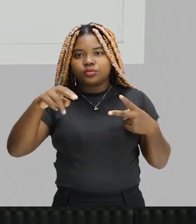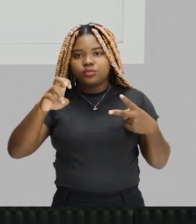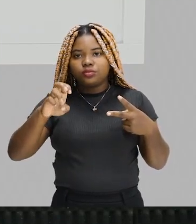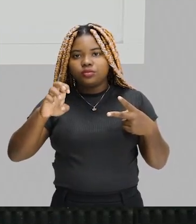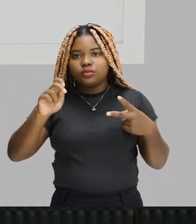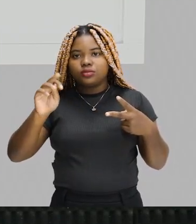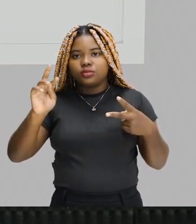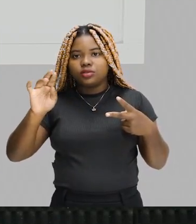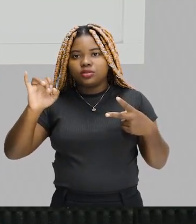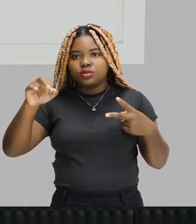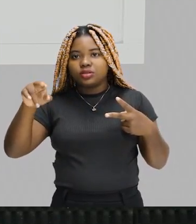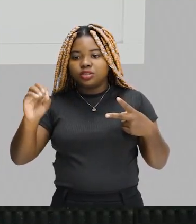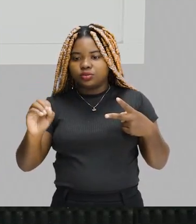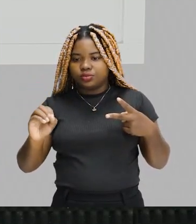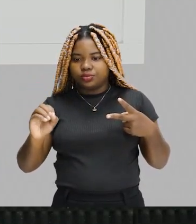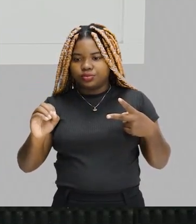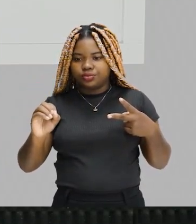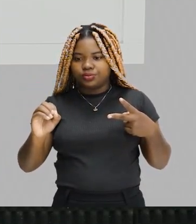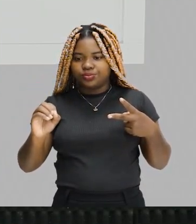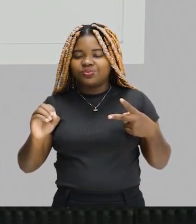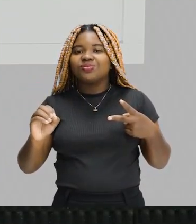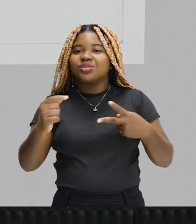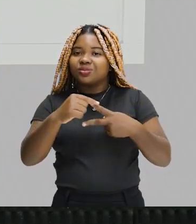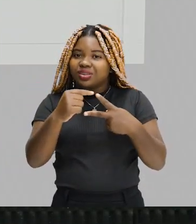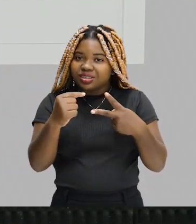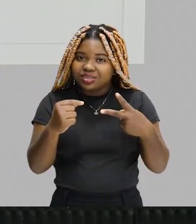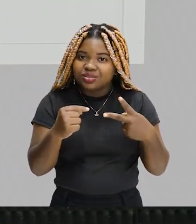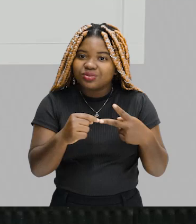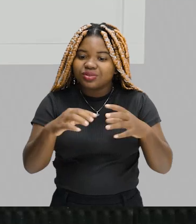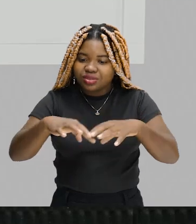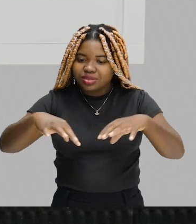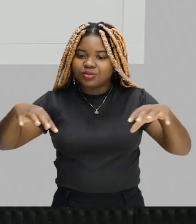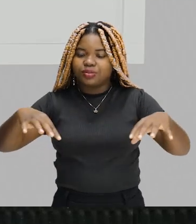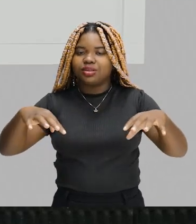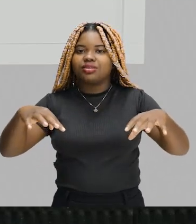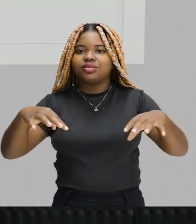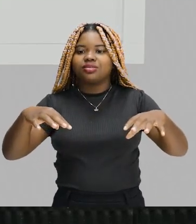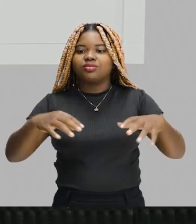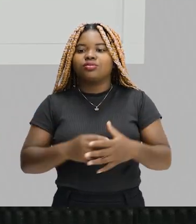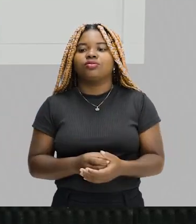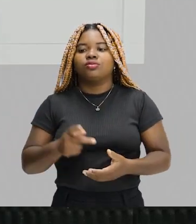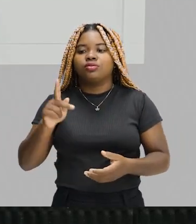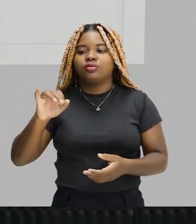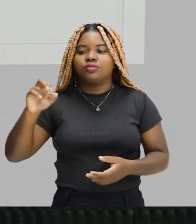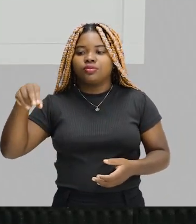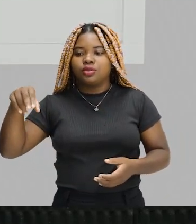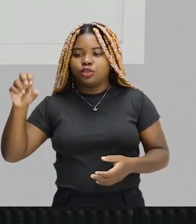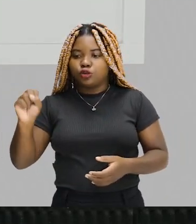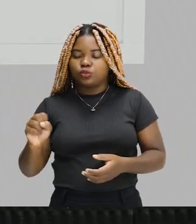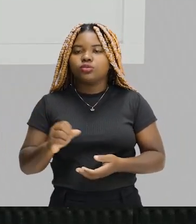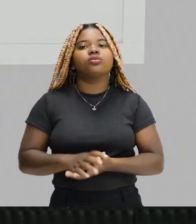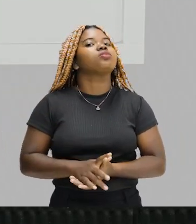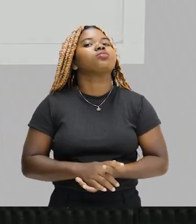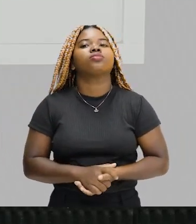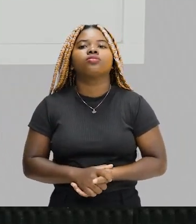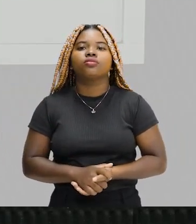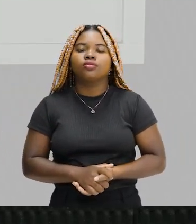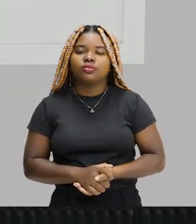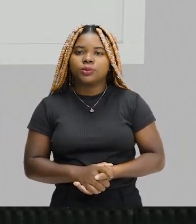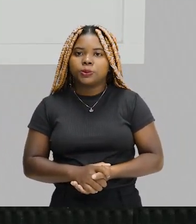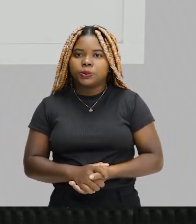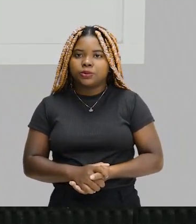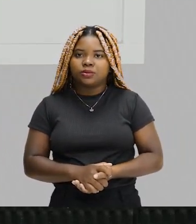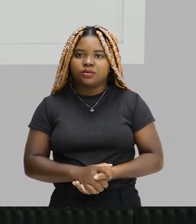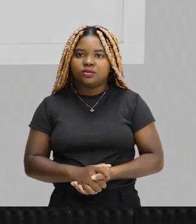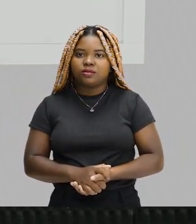neutrino. Então são as partículas aí resultantes dessa desintegração. Olha só como é fácil trabalhar com partículas